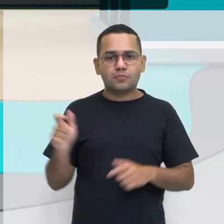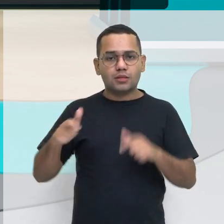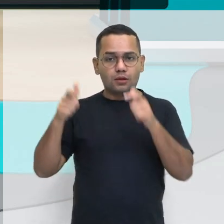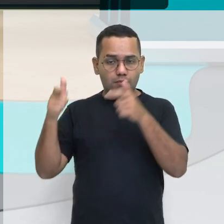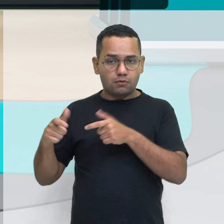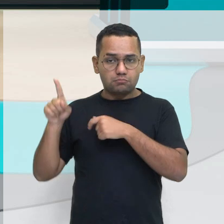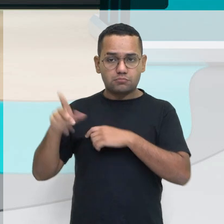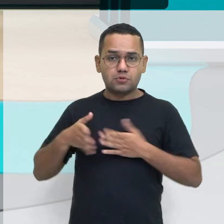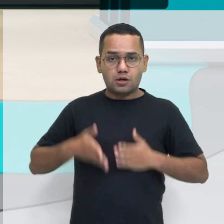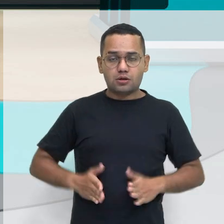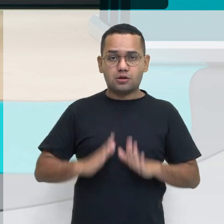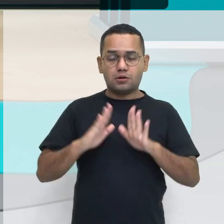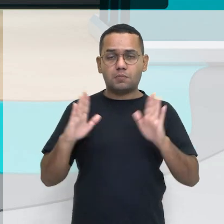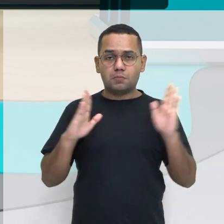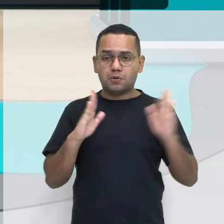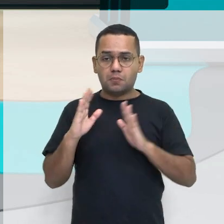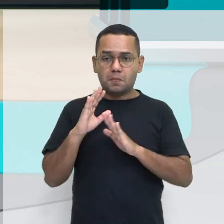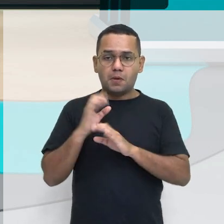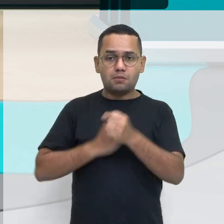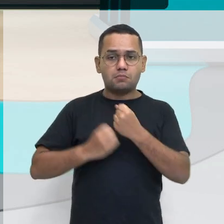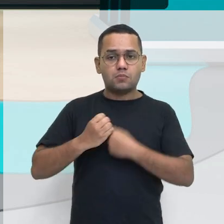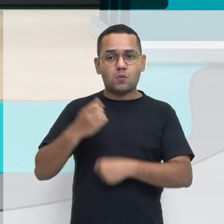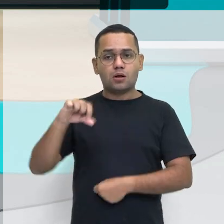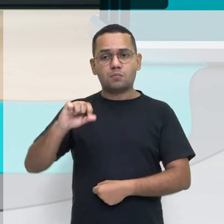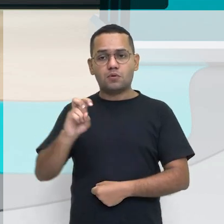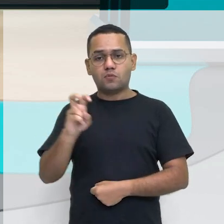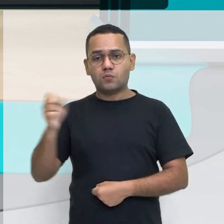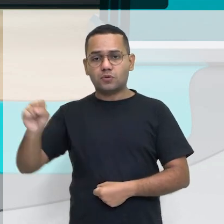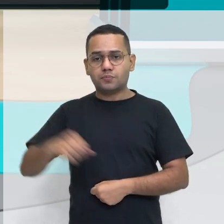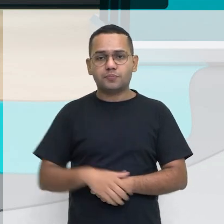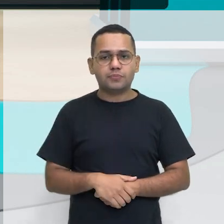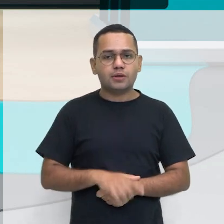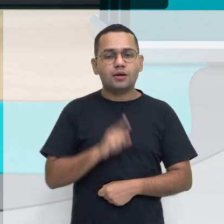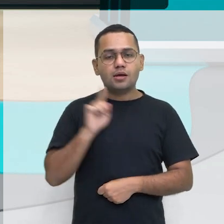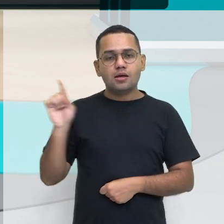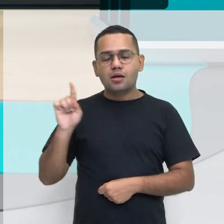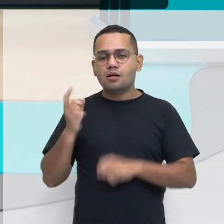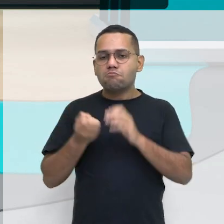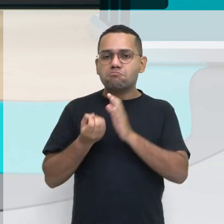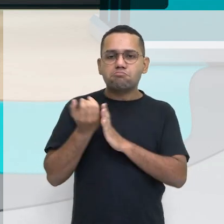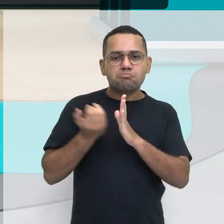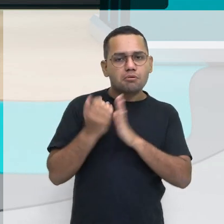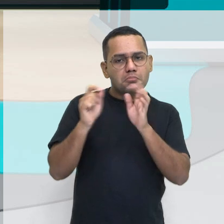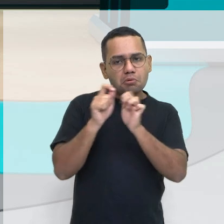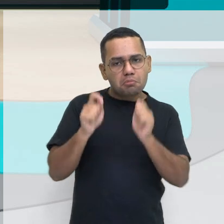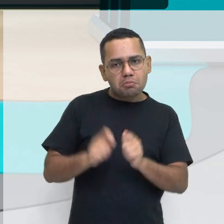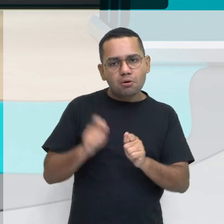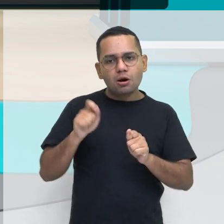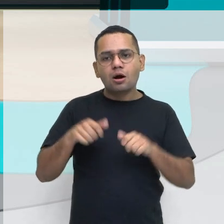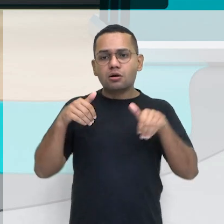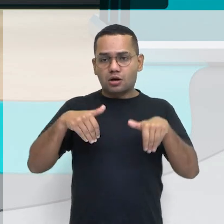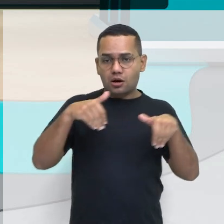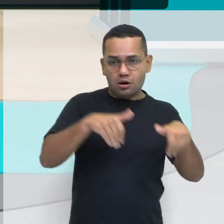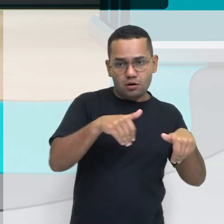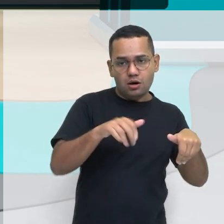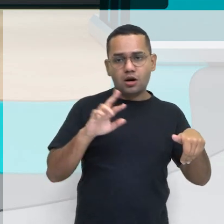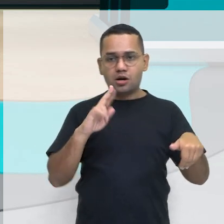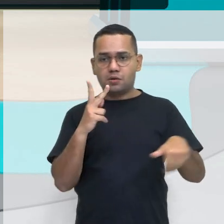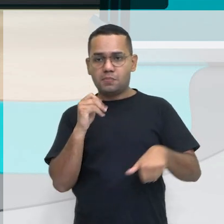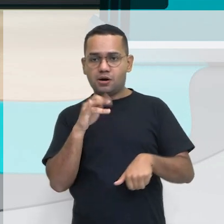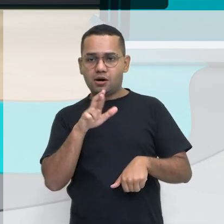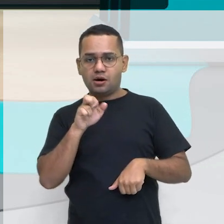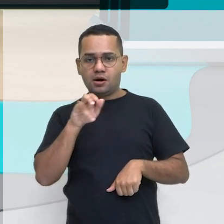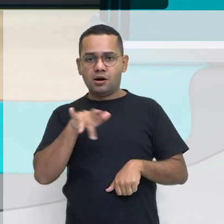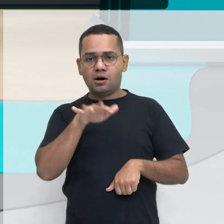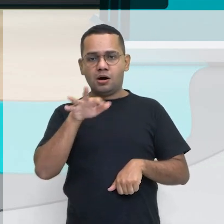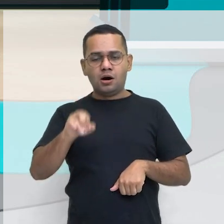em 1958. É um escultor australiano hiperrealista que trabalha na Grã-Bretanha. Suas